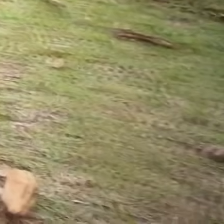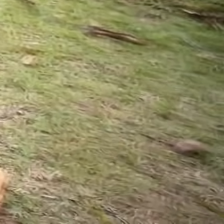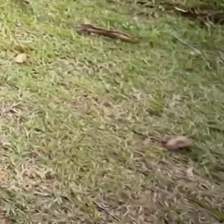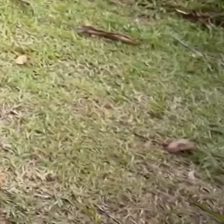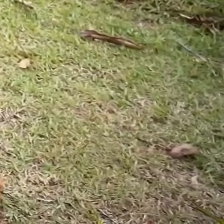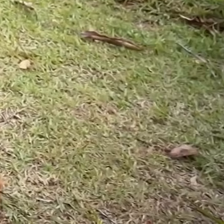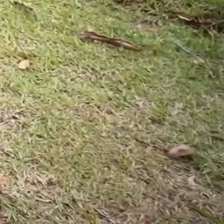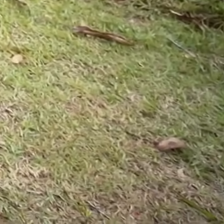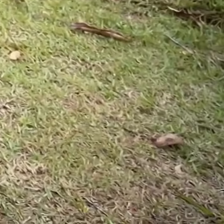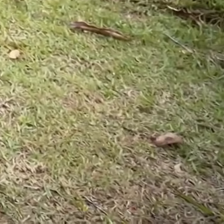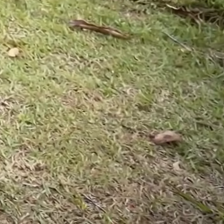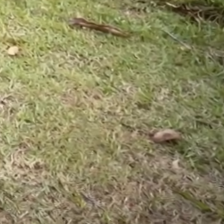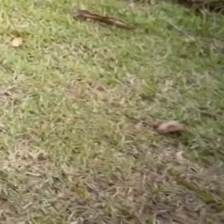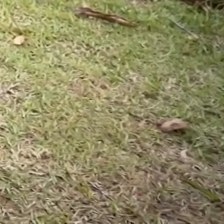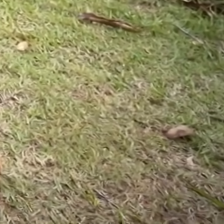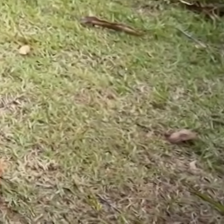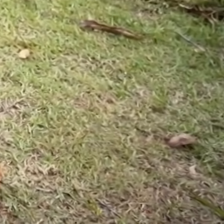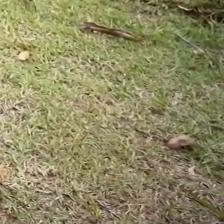Muito bom!